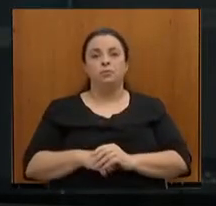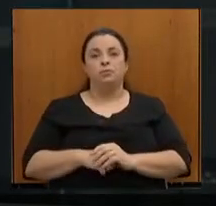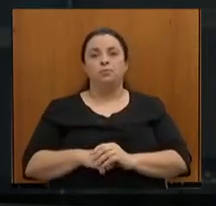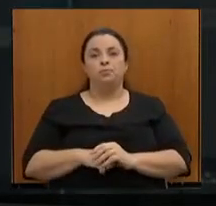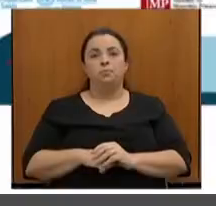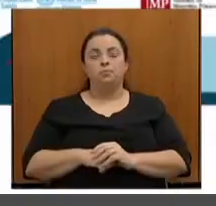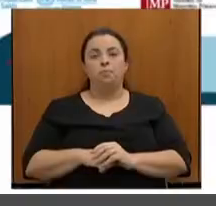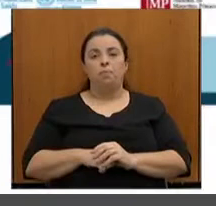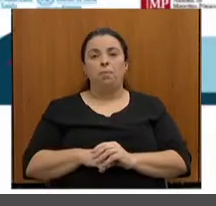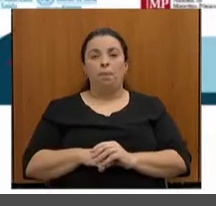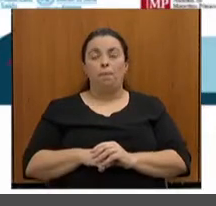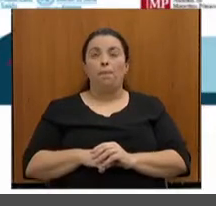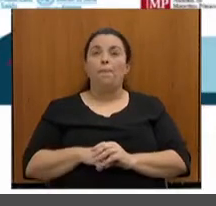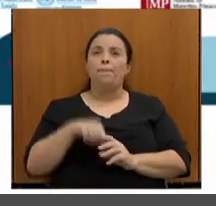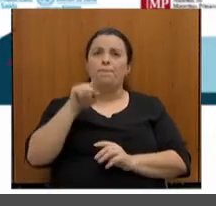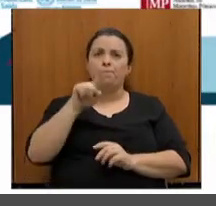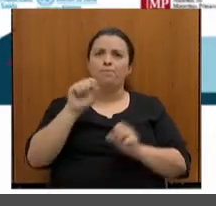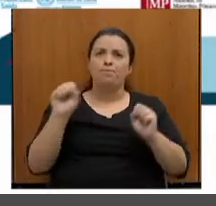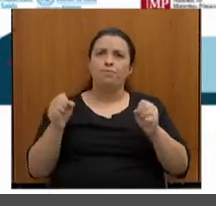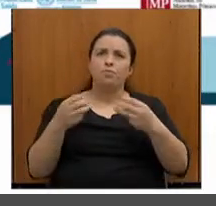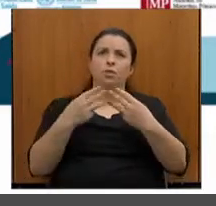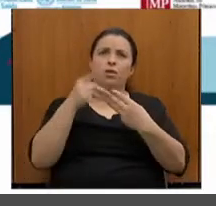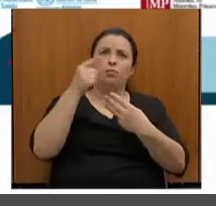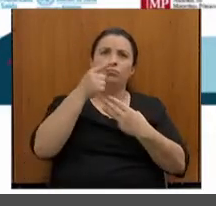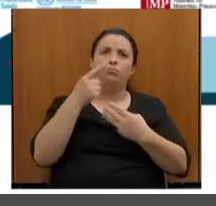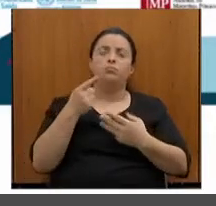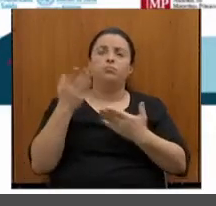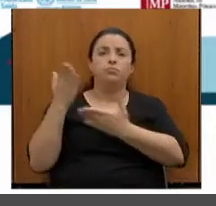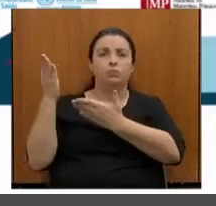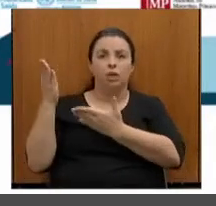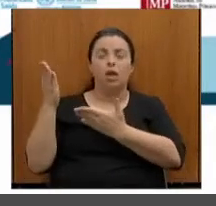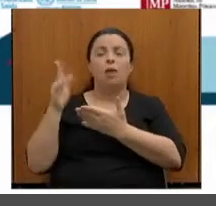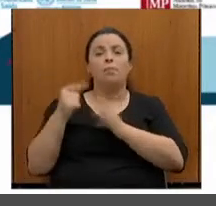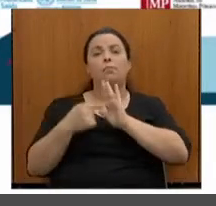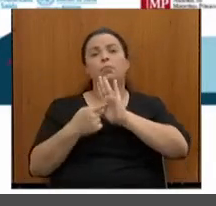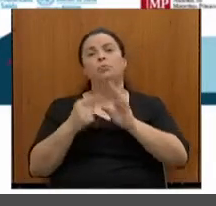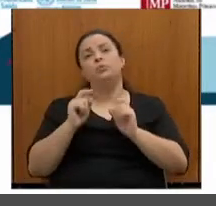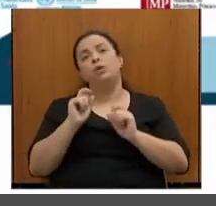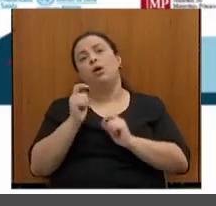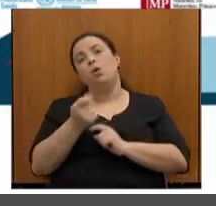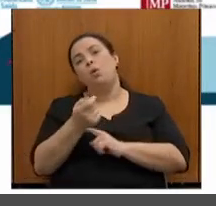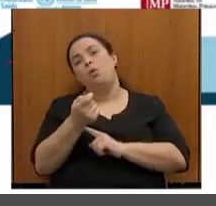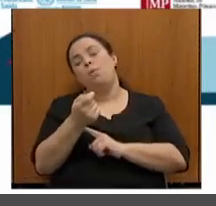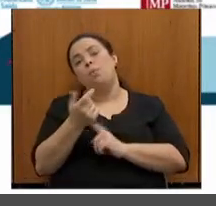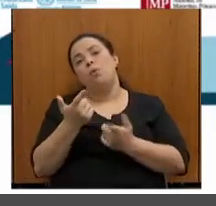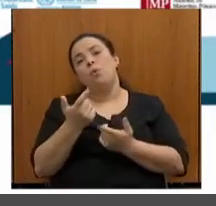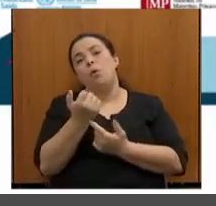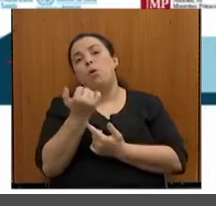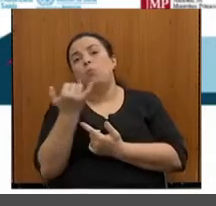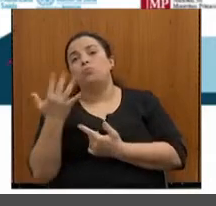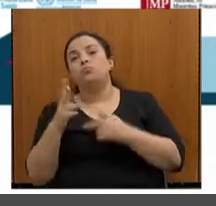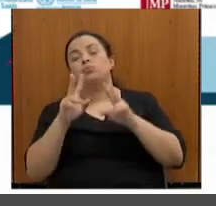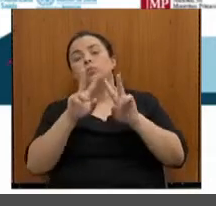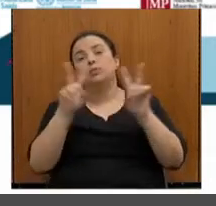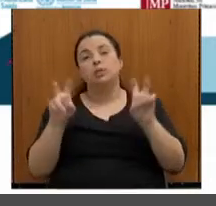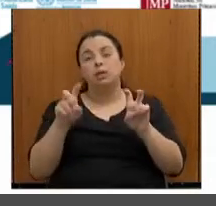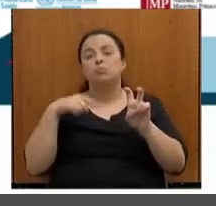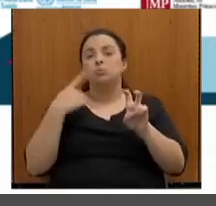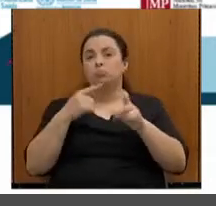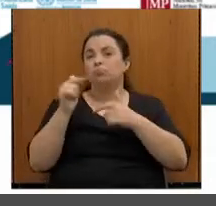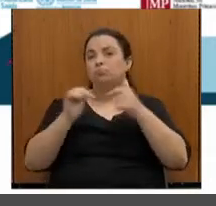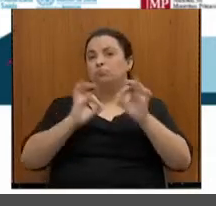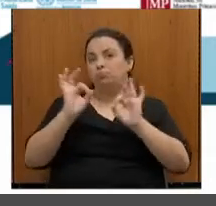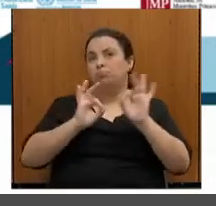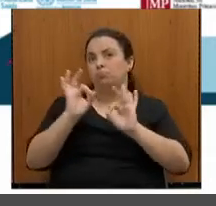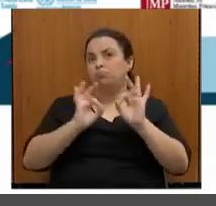Sim, esse segundo slide é só para mostrar um pouco alguns temas que estamos trabalhando, né? O nosso roteiro